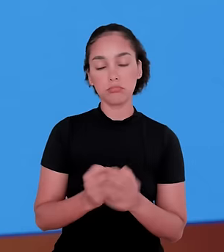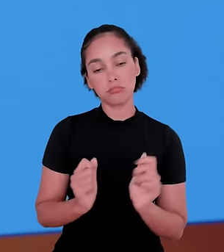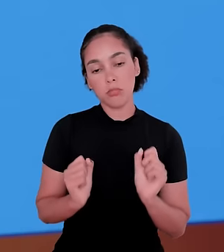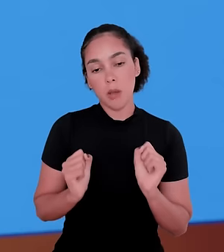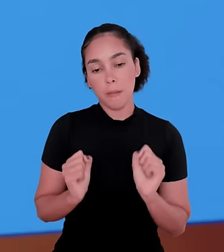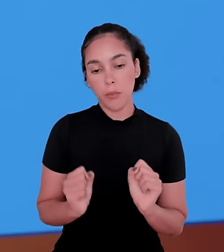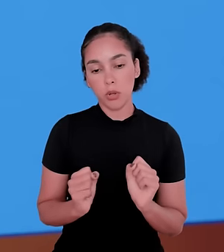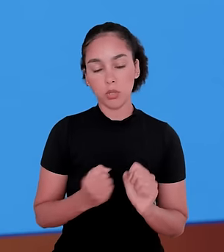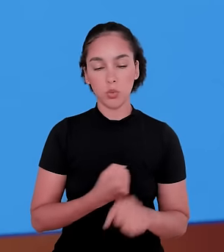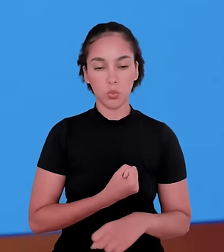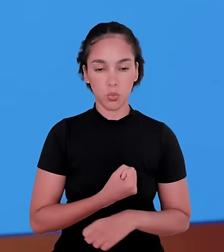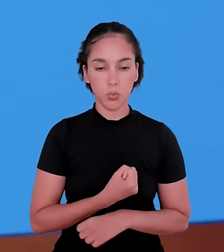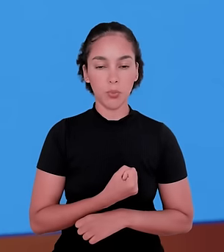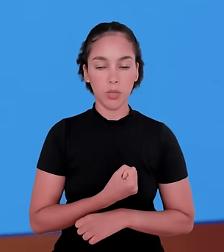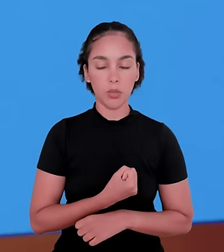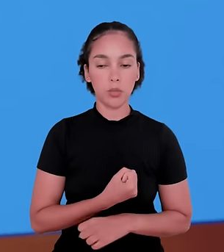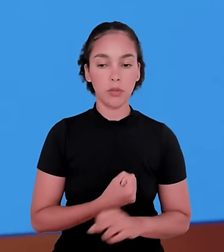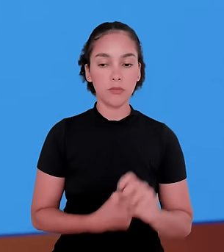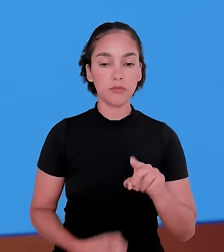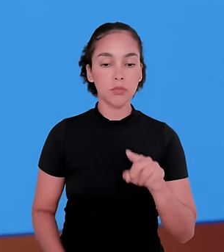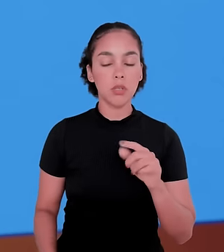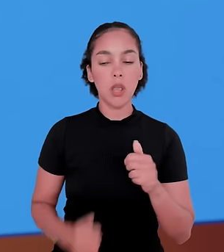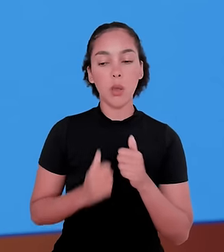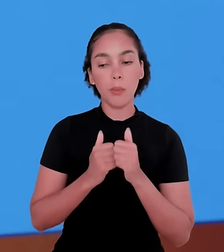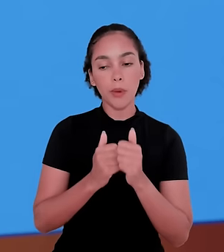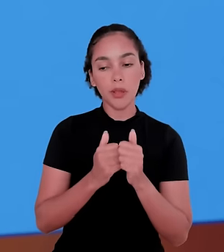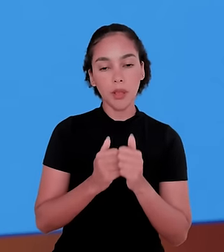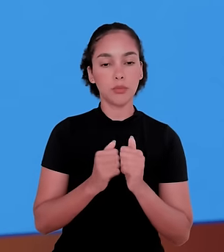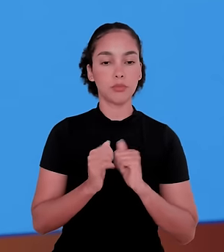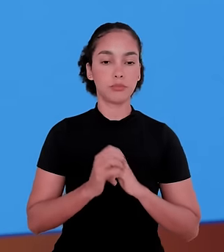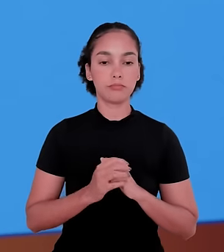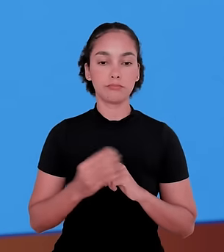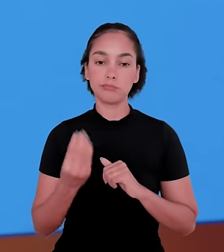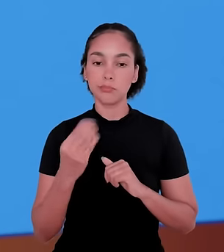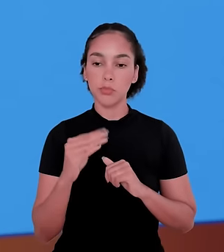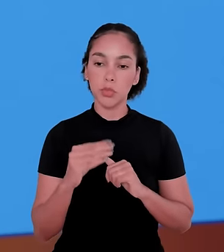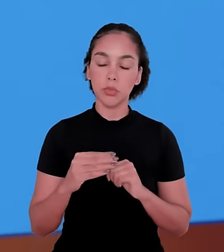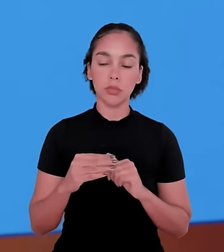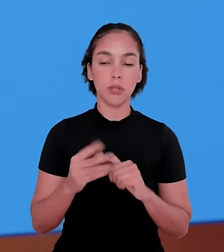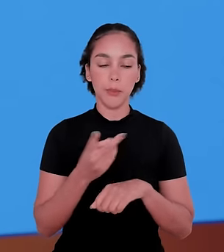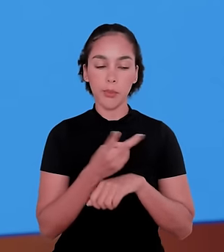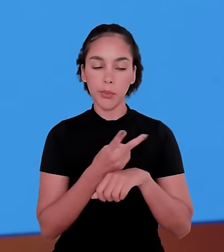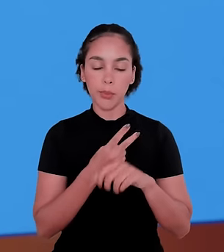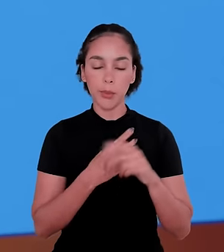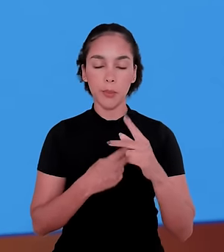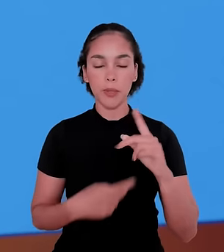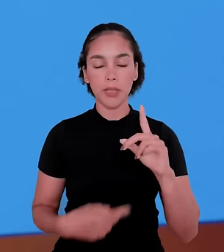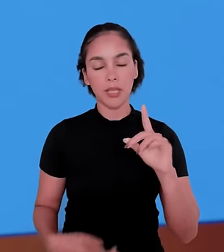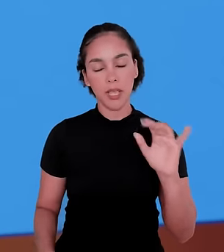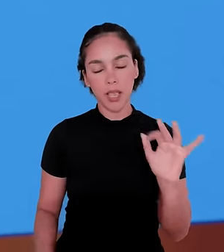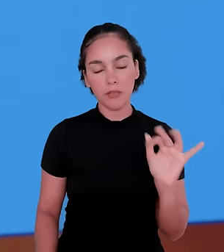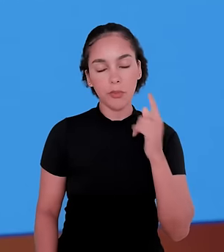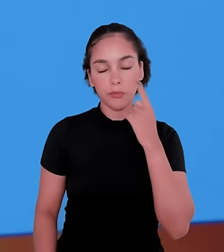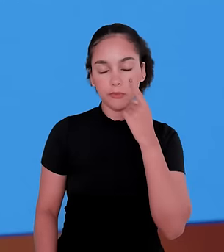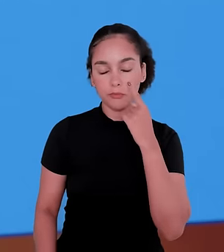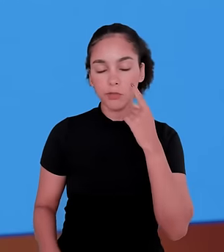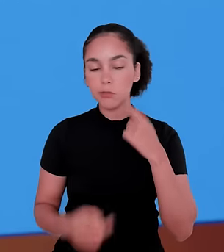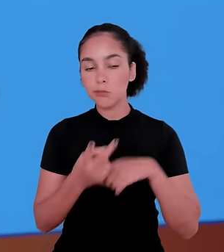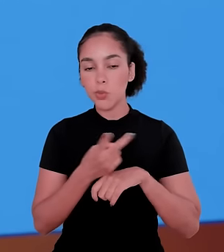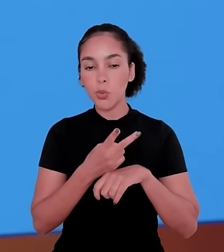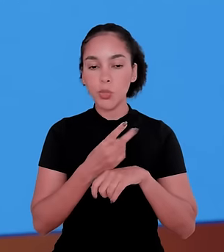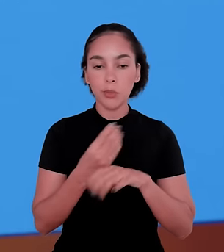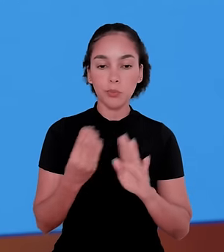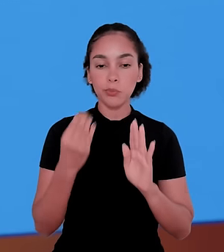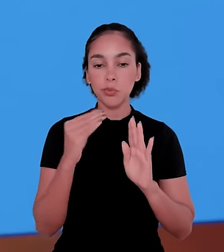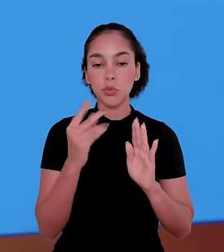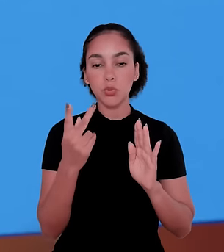com aquele número do processo você vai acompanhando Você joga ali na busca do PDF e procura se teve alguma publicação